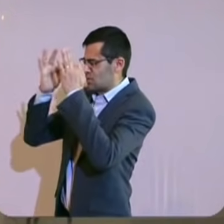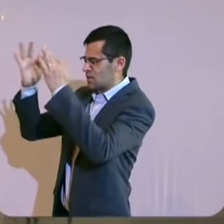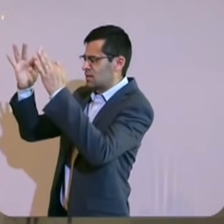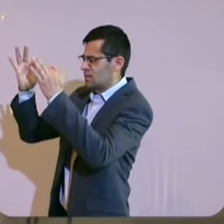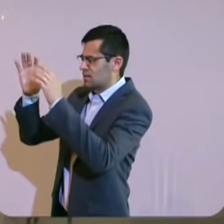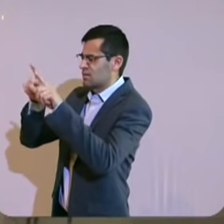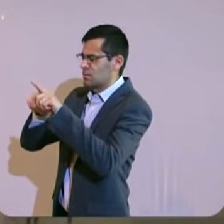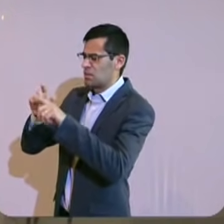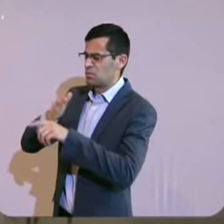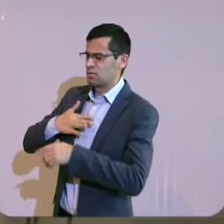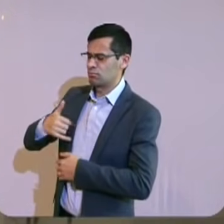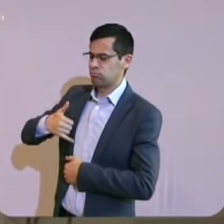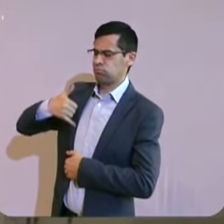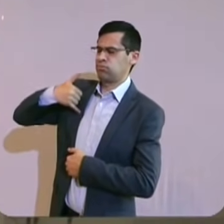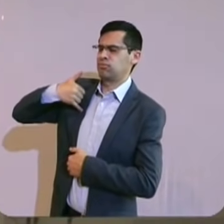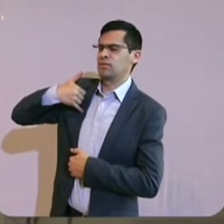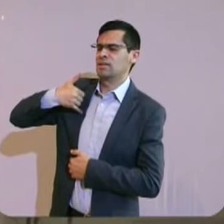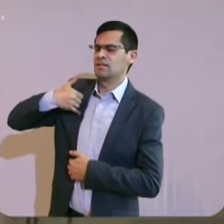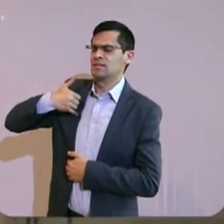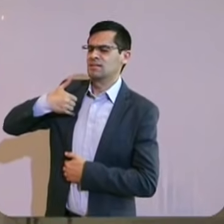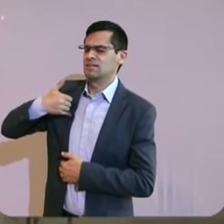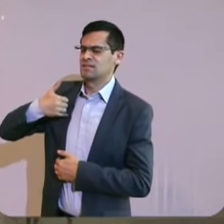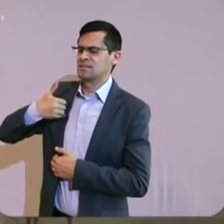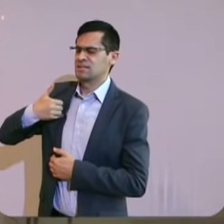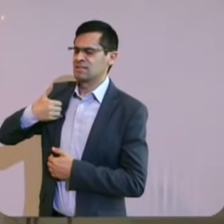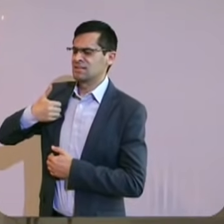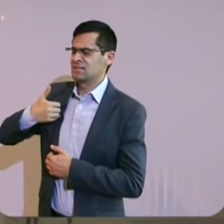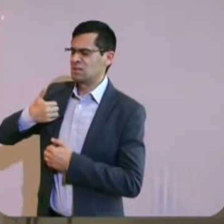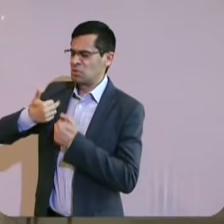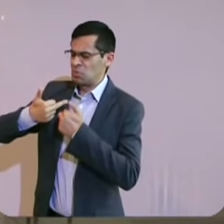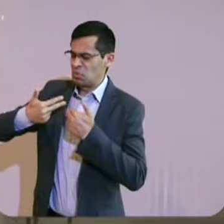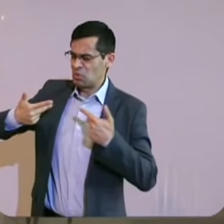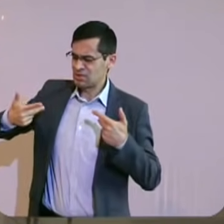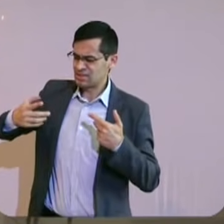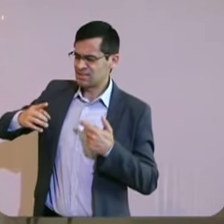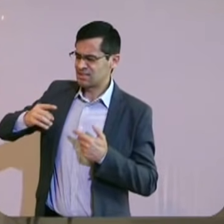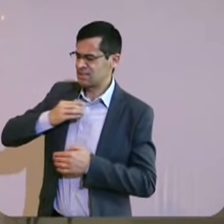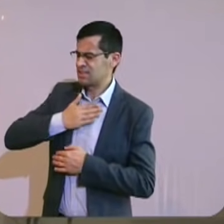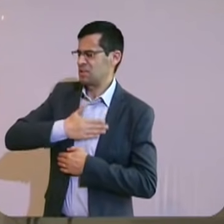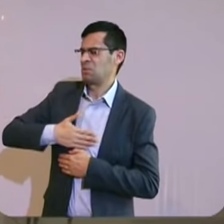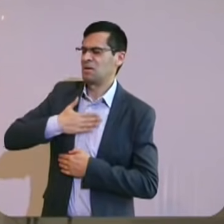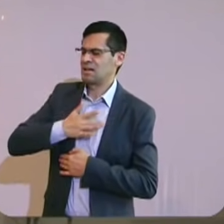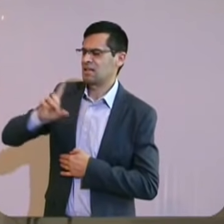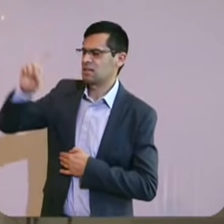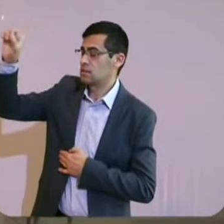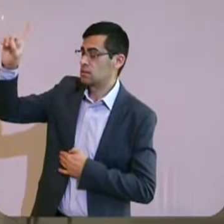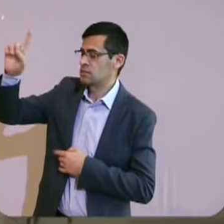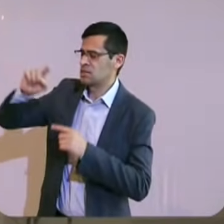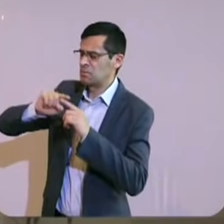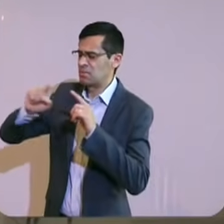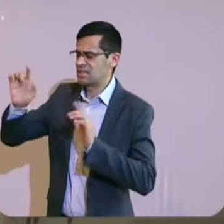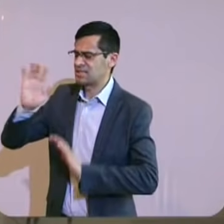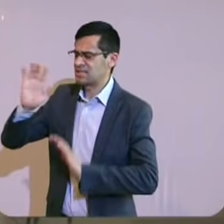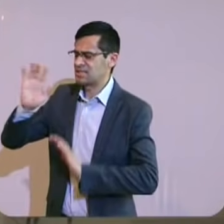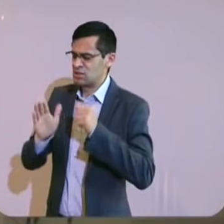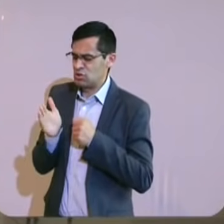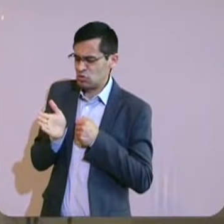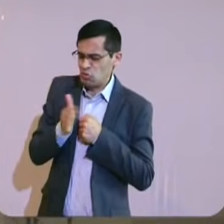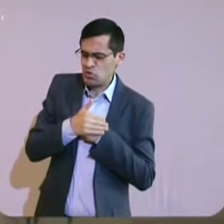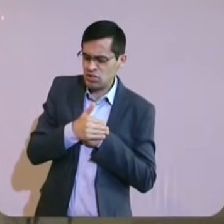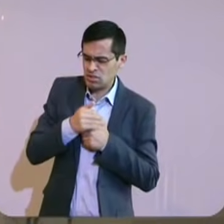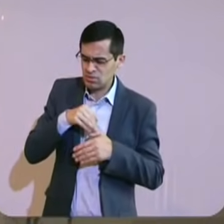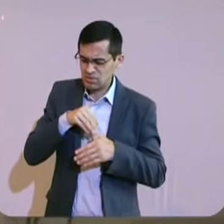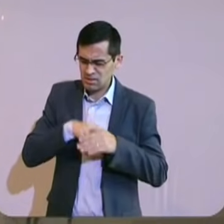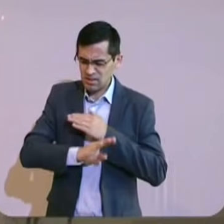meu orgulho e aquilo que tu não te agradas, mas que está escondido dentro do